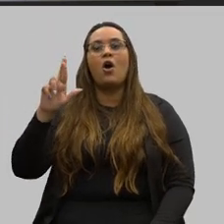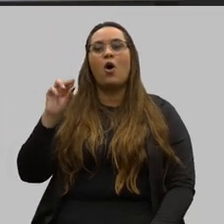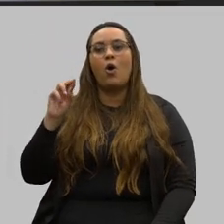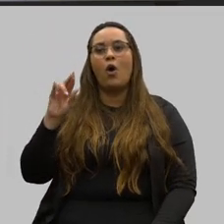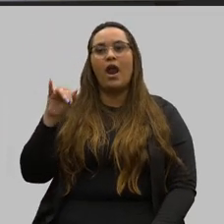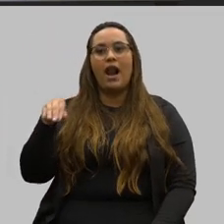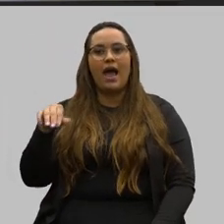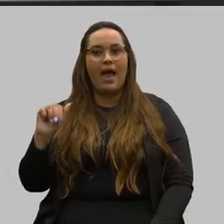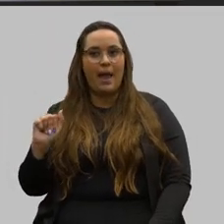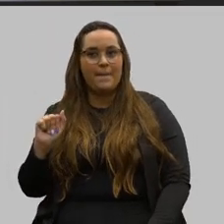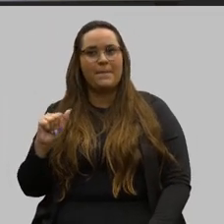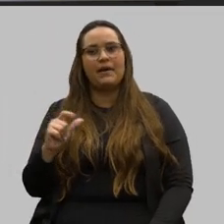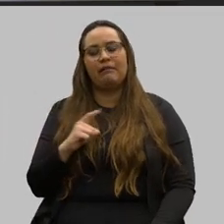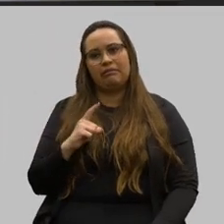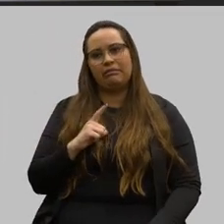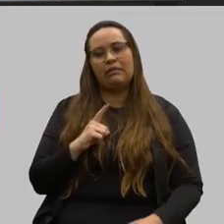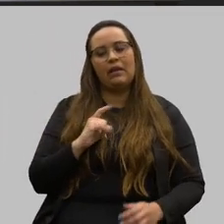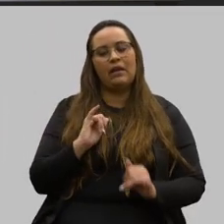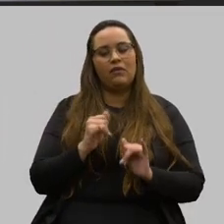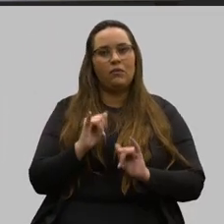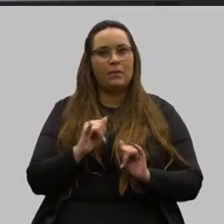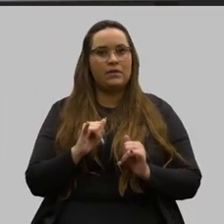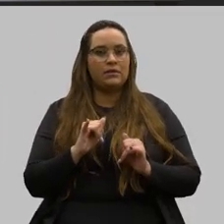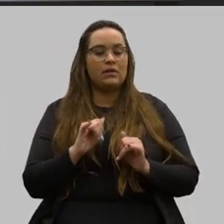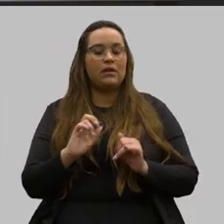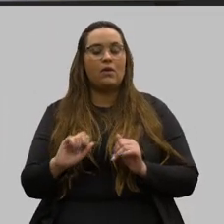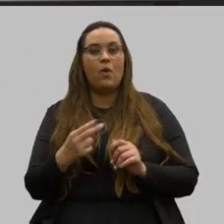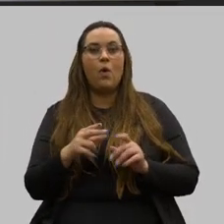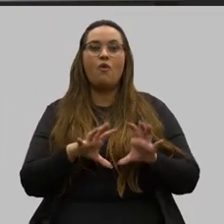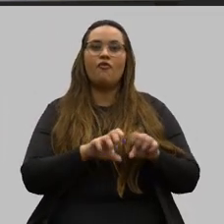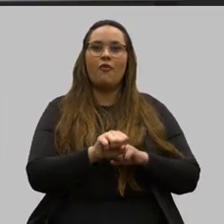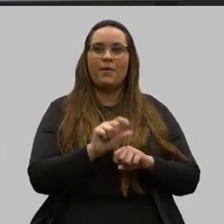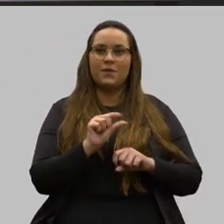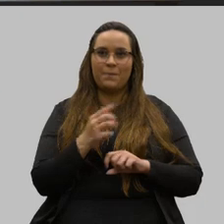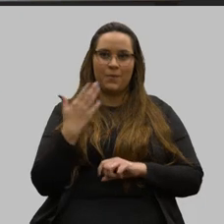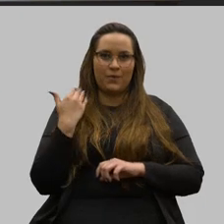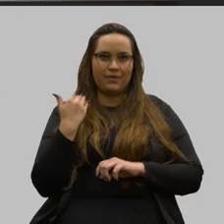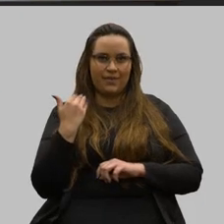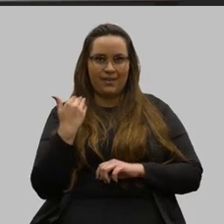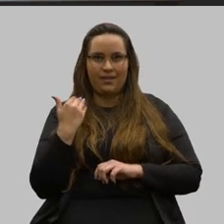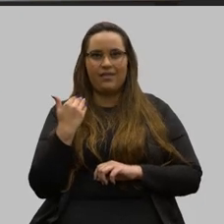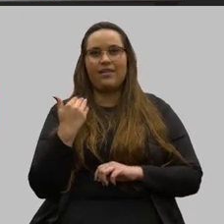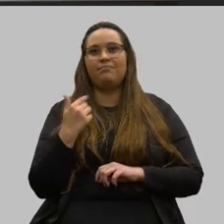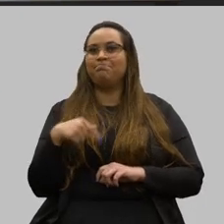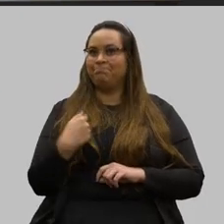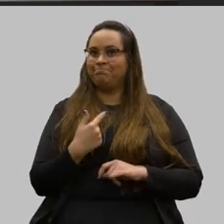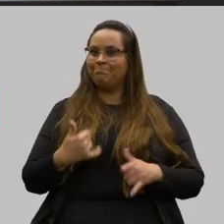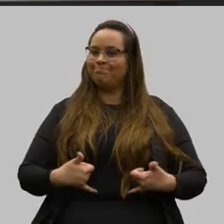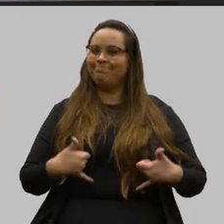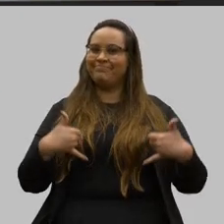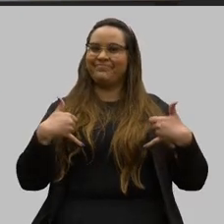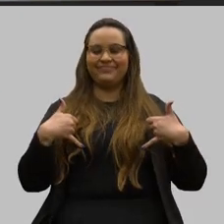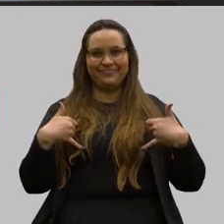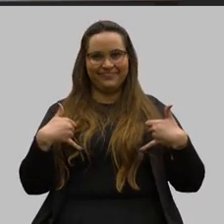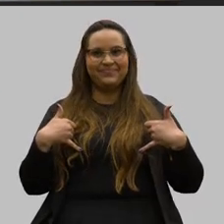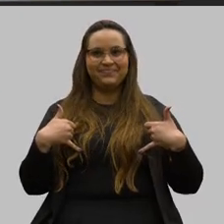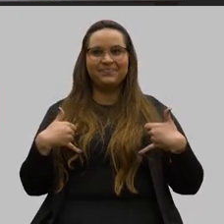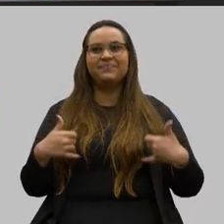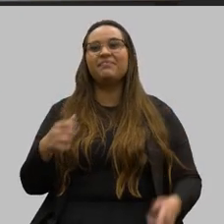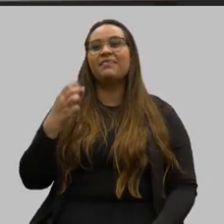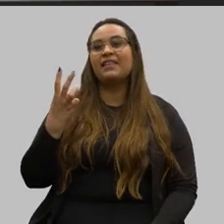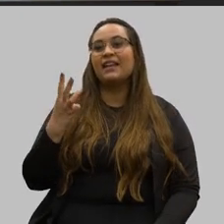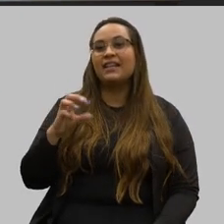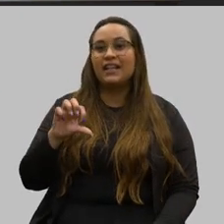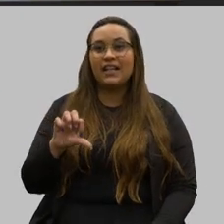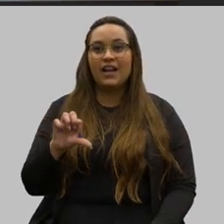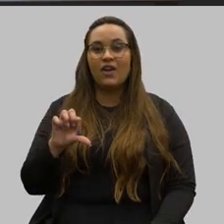que estão em formação ou formaram recentemente no nosso CFO Isso é motivo de orgulho eh 39 decentes do